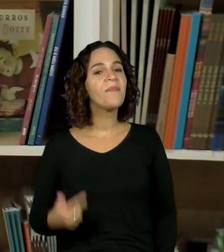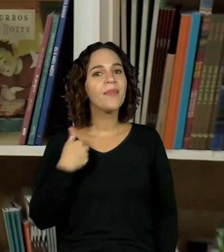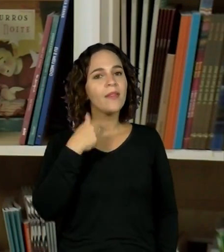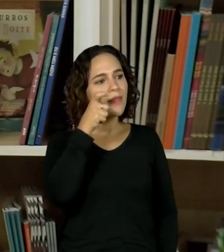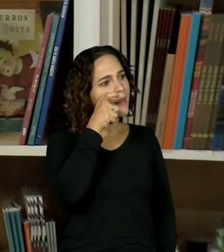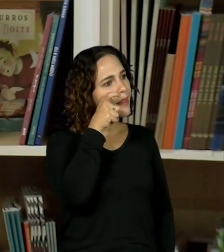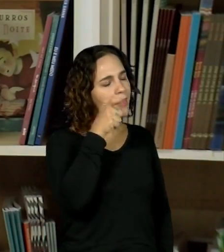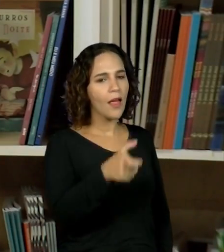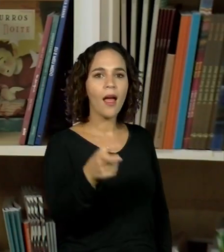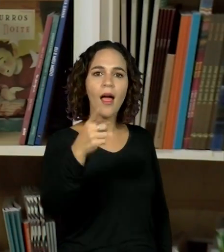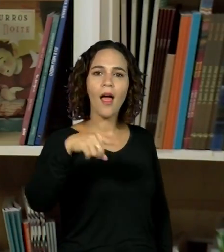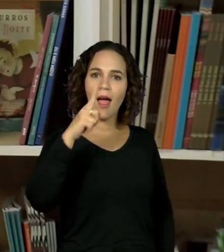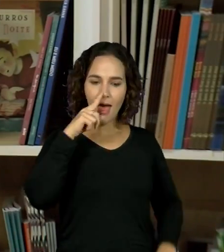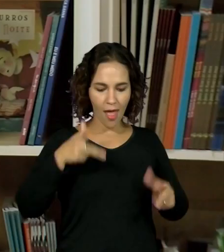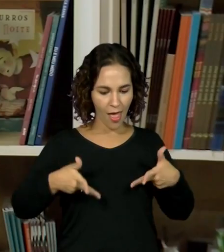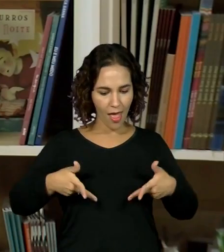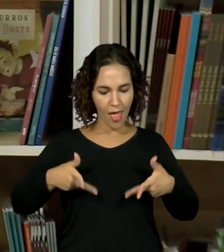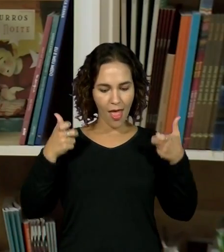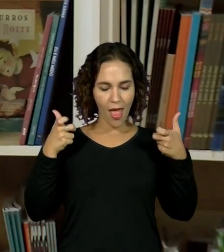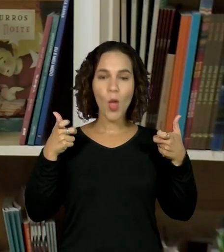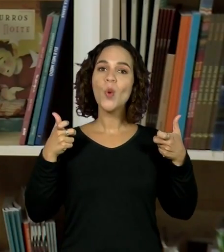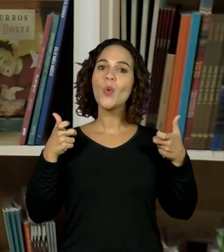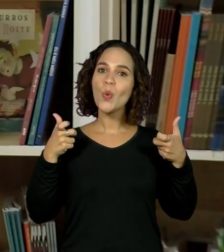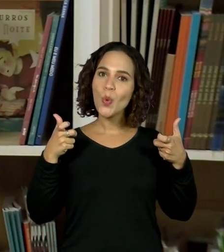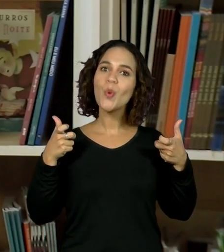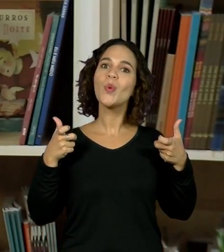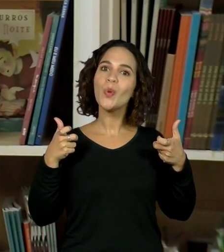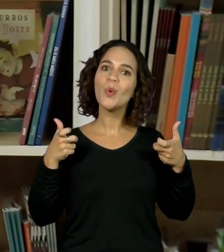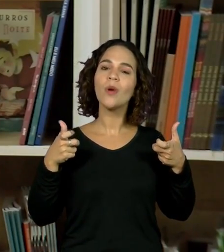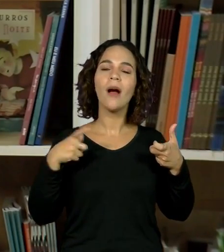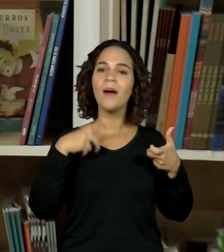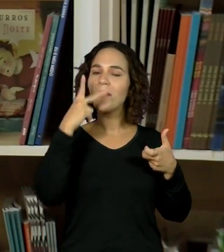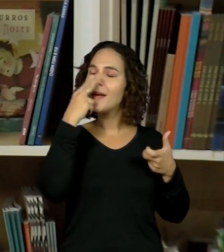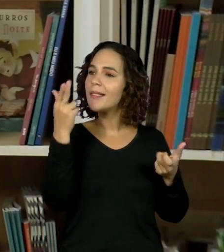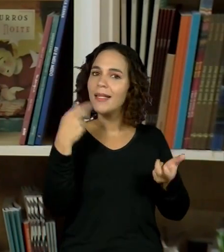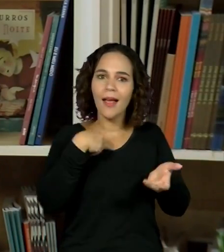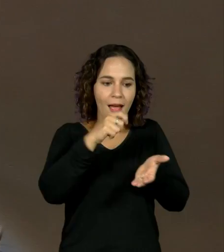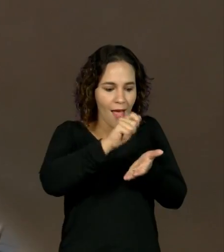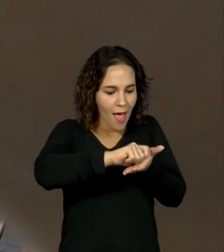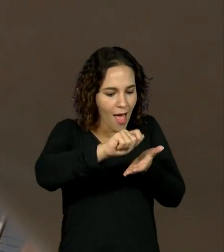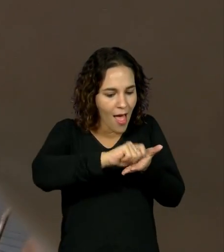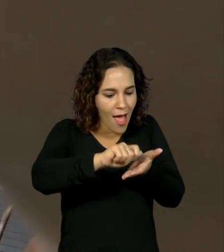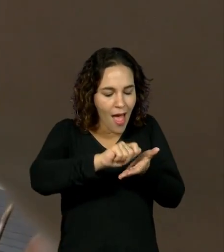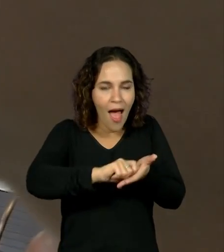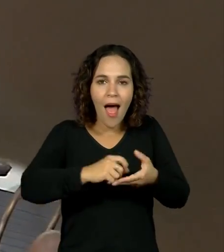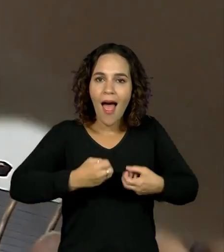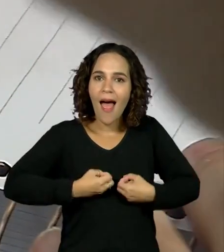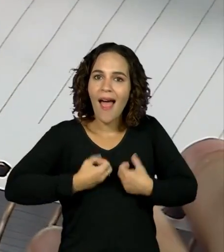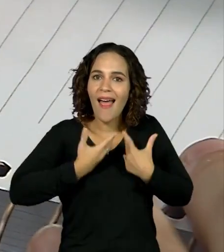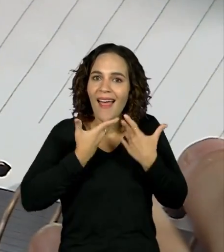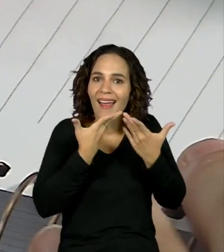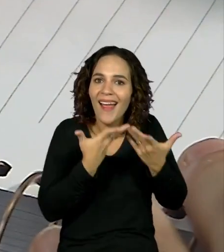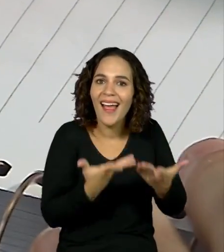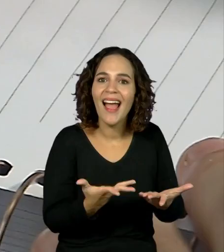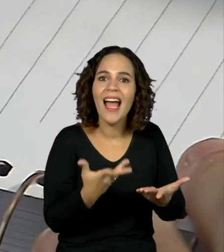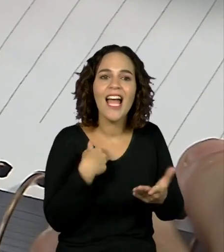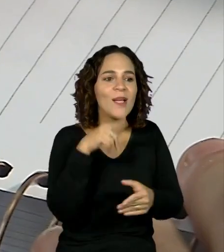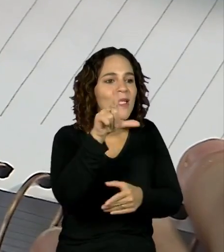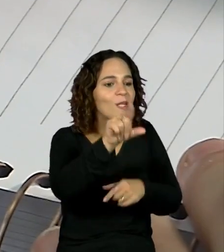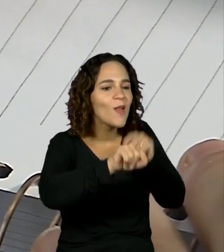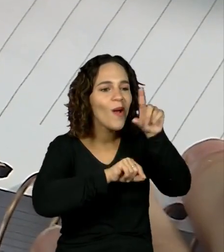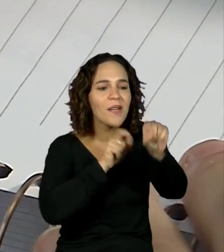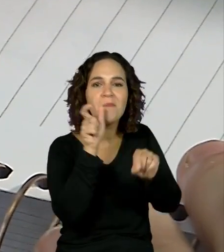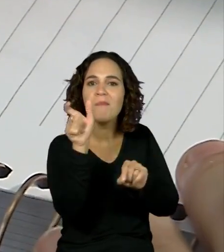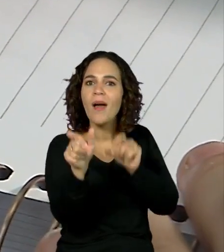foi essa descoberta deles, assim, deles perceberem essa magia de escrever, de encontrar a palavra, né? Que é